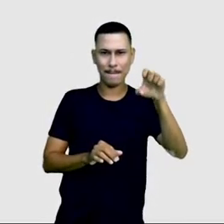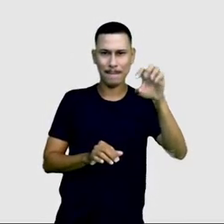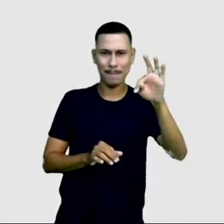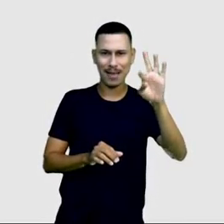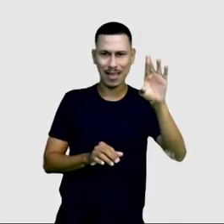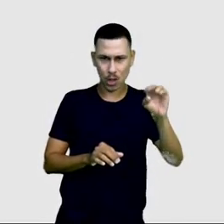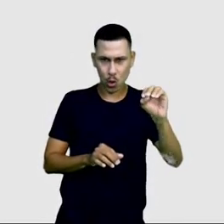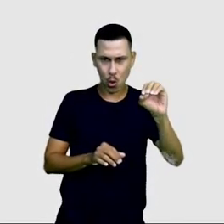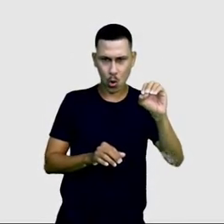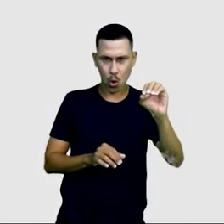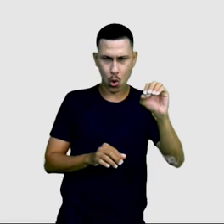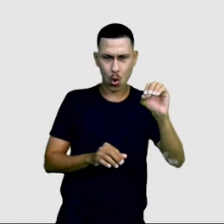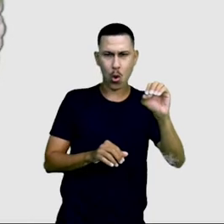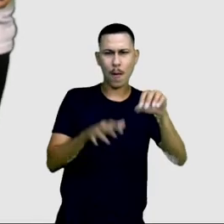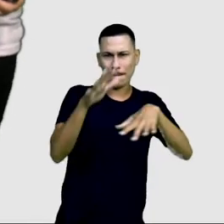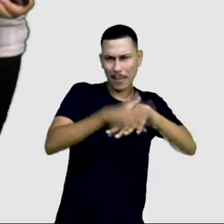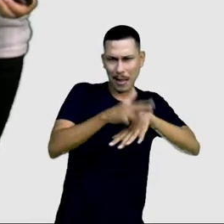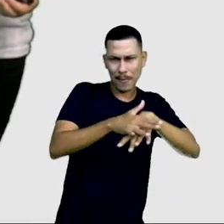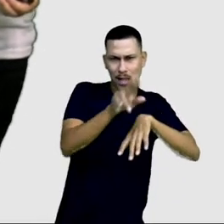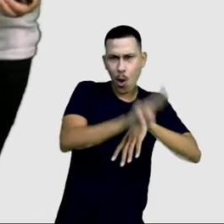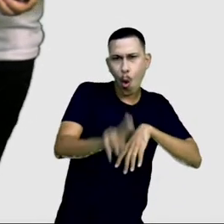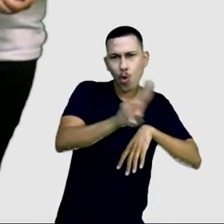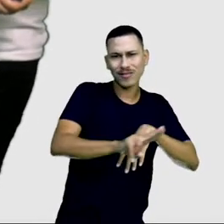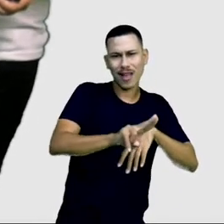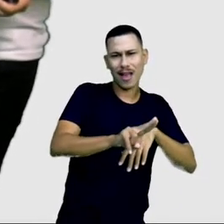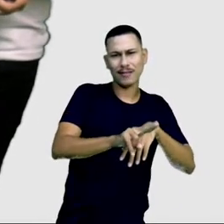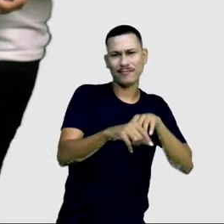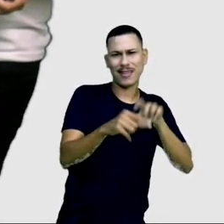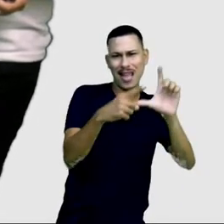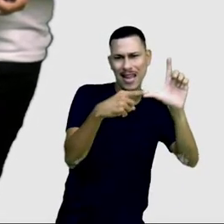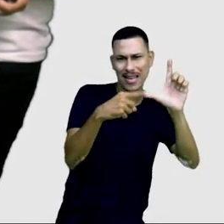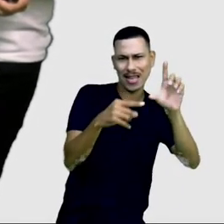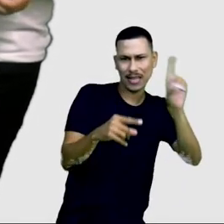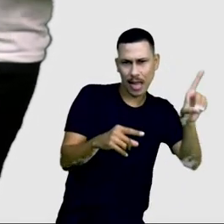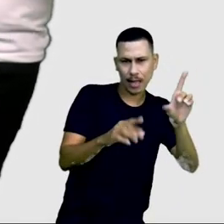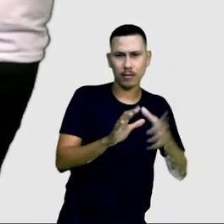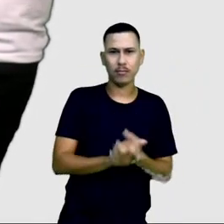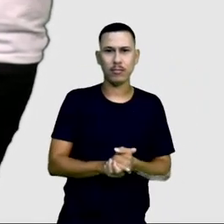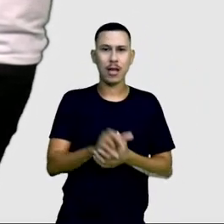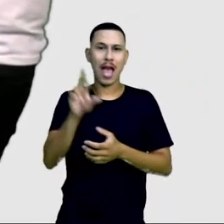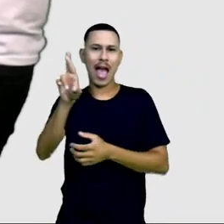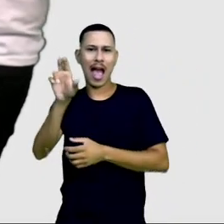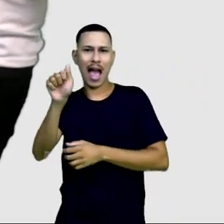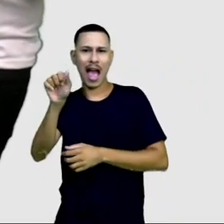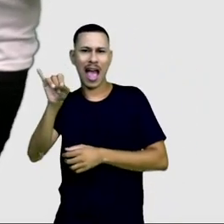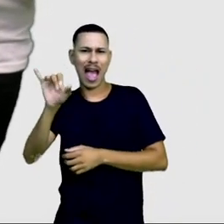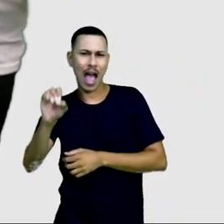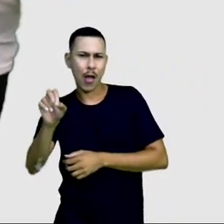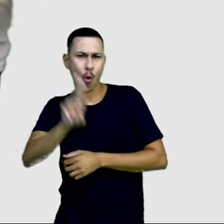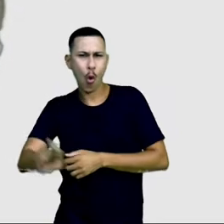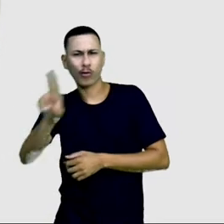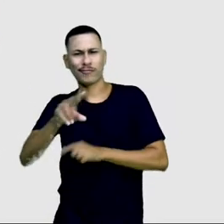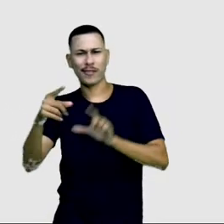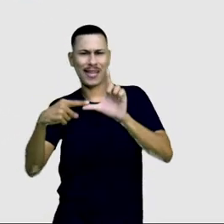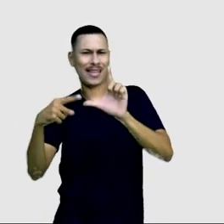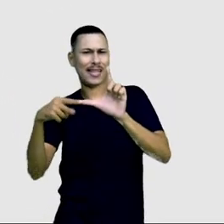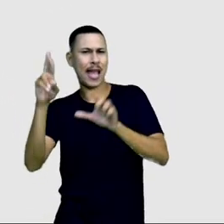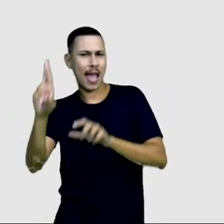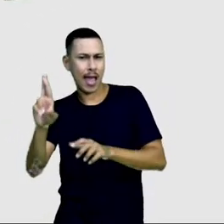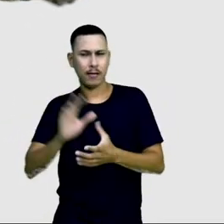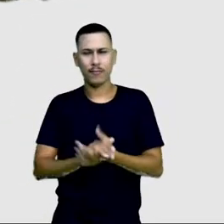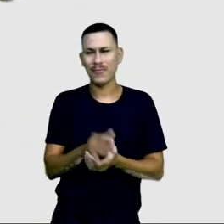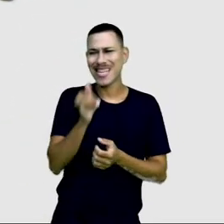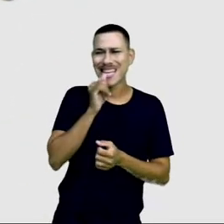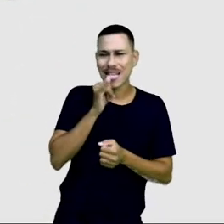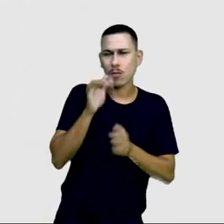D, ok? E o raio a gente chama com a letra R. Então, é muito comum que vocês abram um